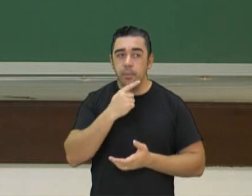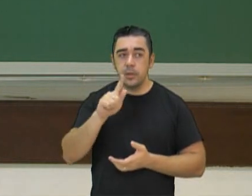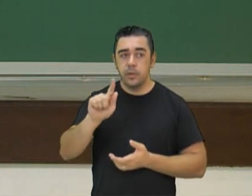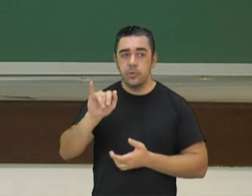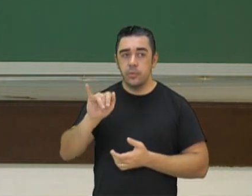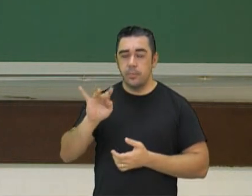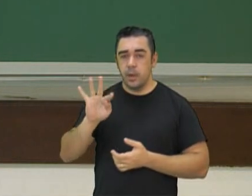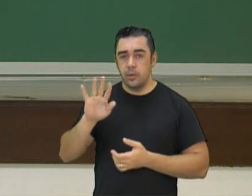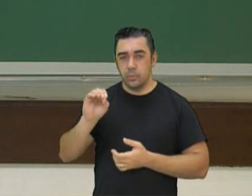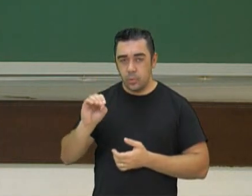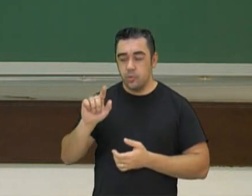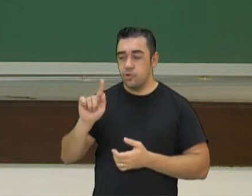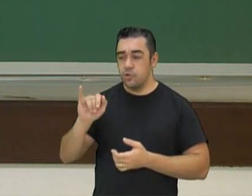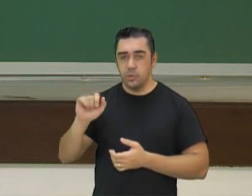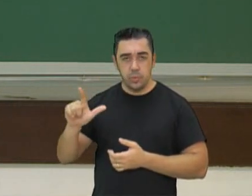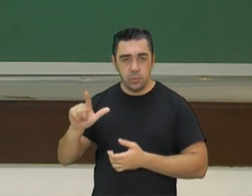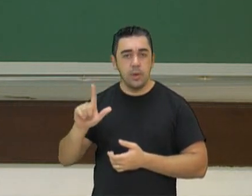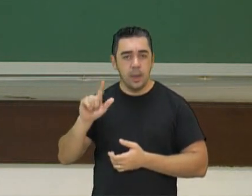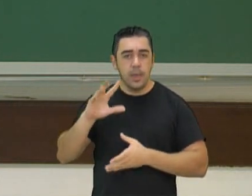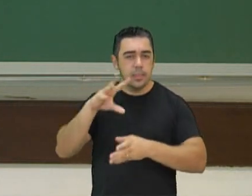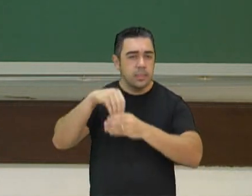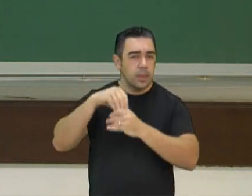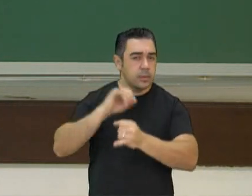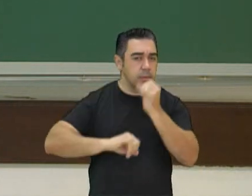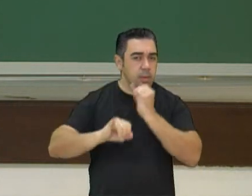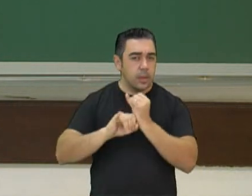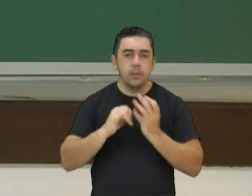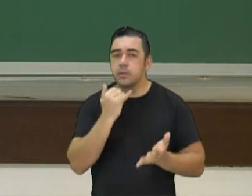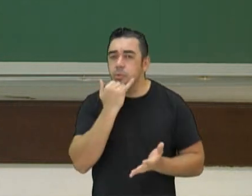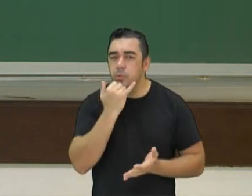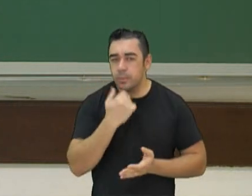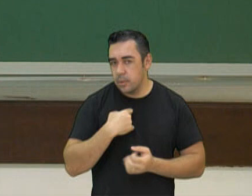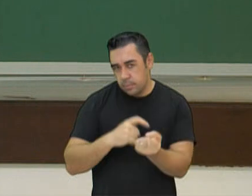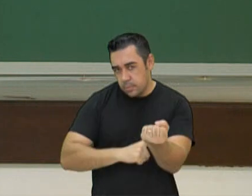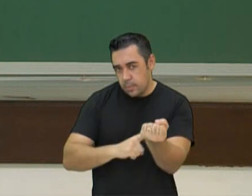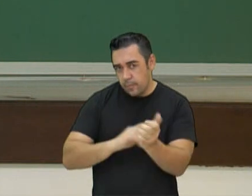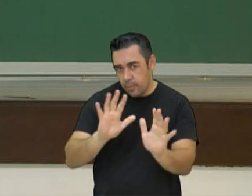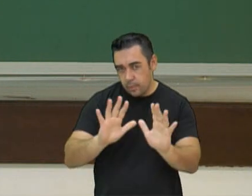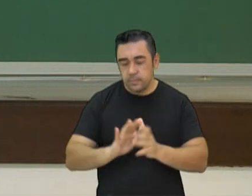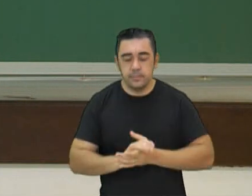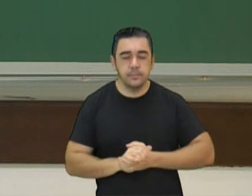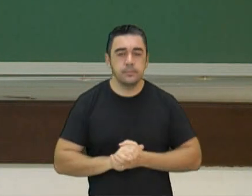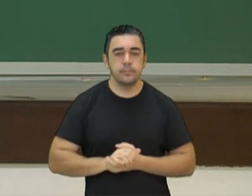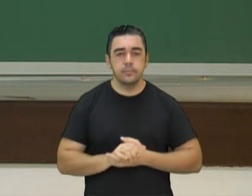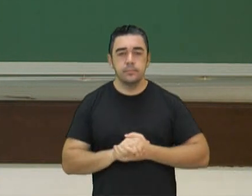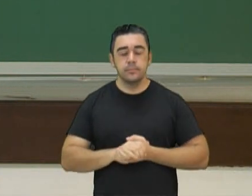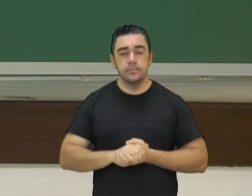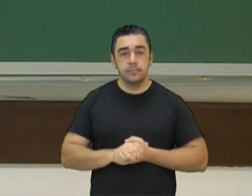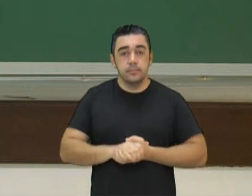se chama Pela Internet. Vamos lá, me perdoem que eu fico nervosa.